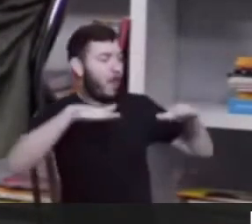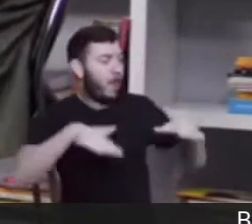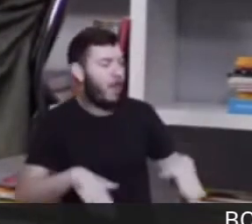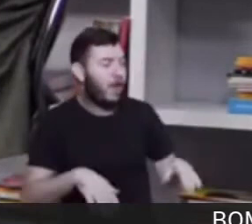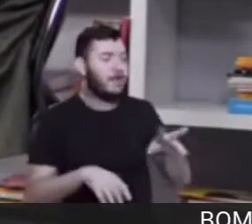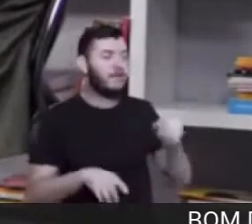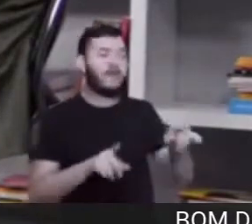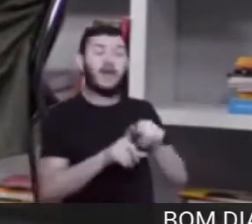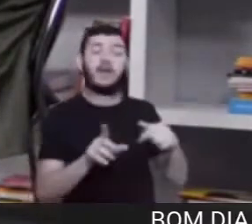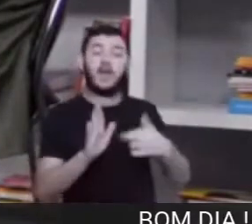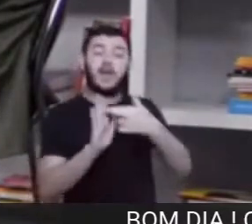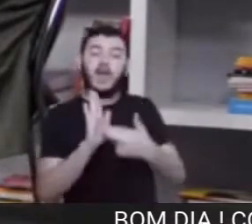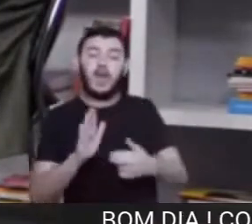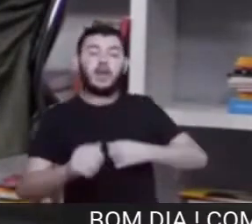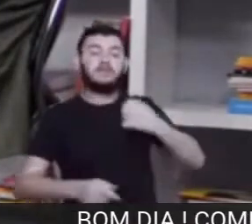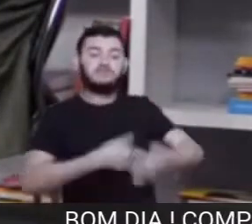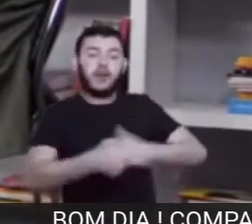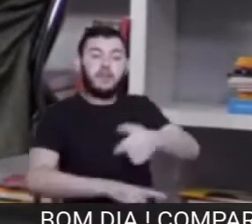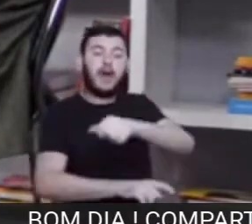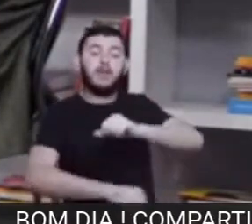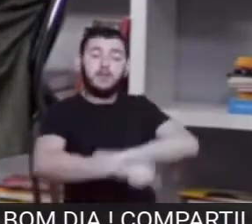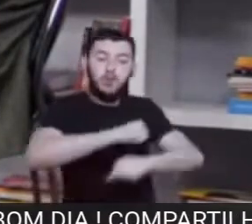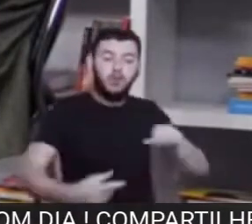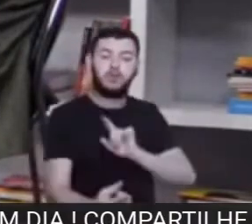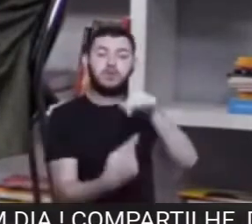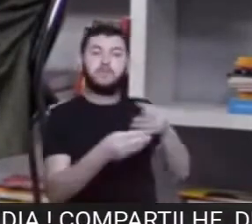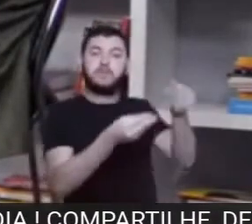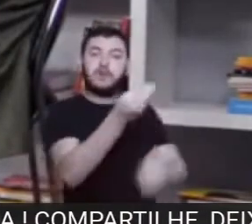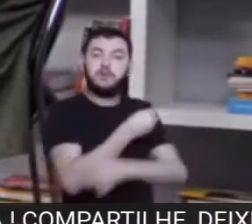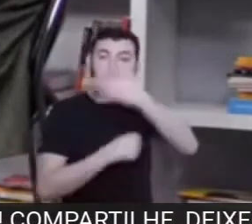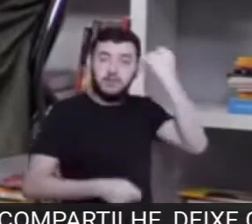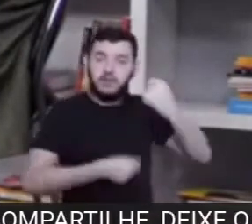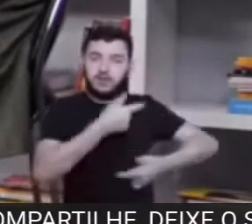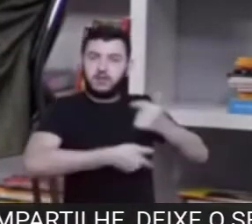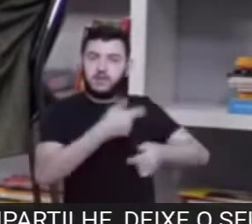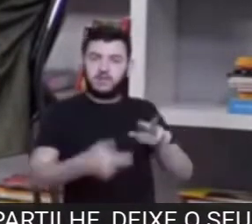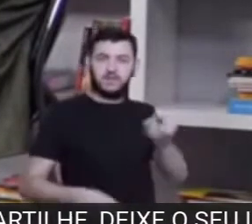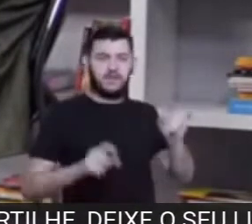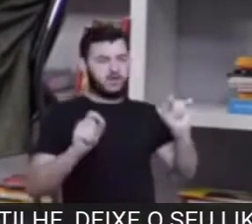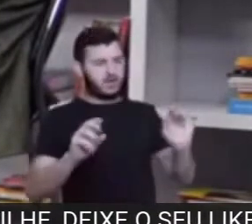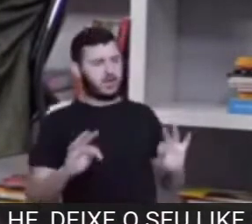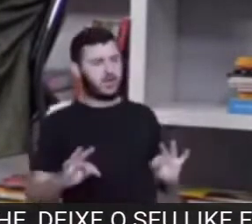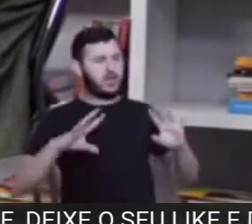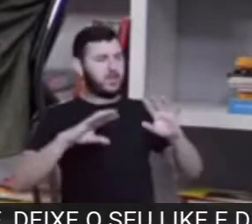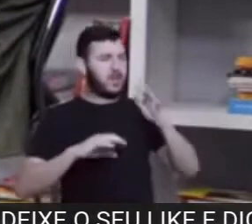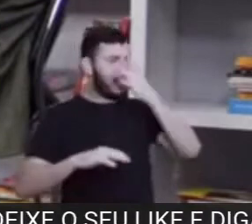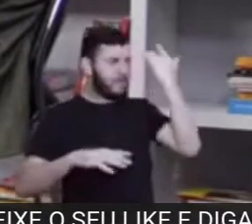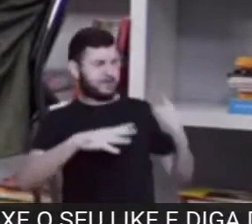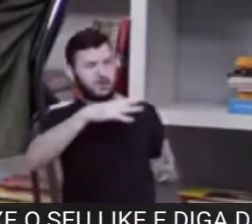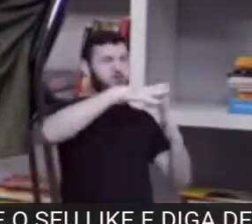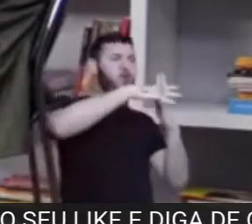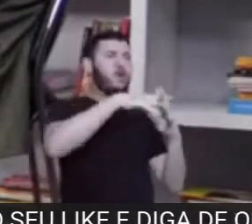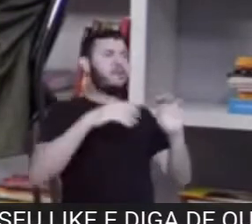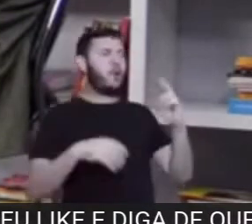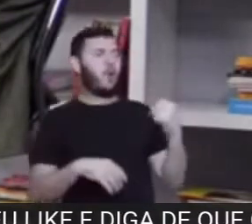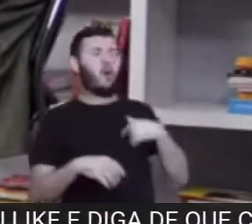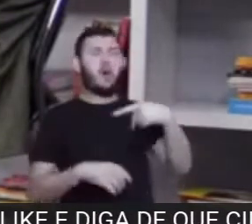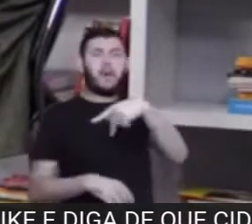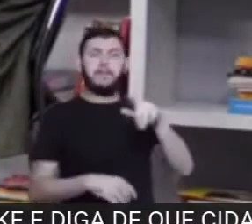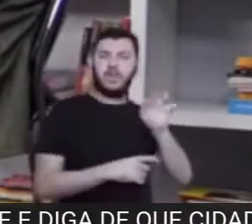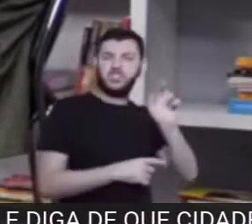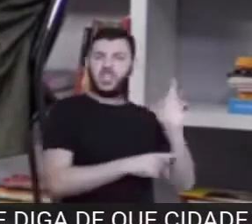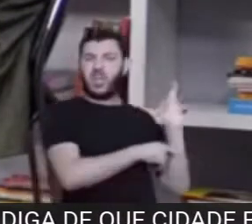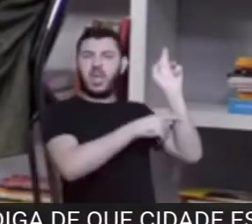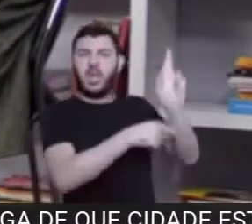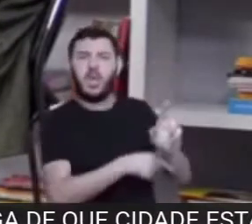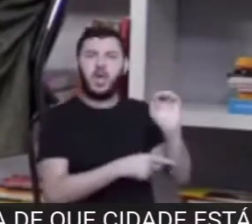o trabalhador menor. Não vai ser o cara, sabe, top, não vai ser o Procurador-Geral da República, não vai ter o procurador que